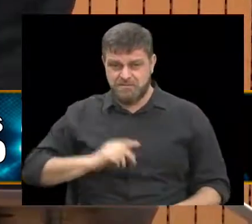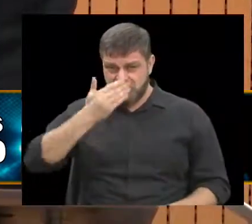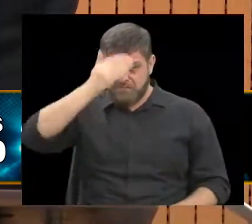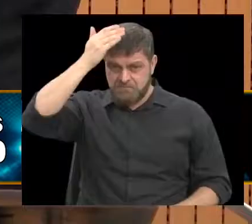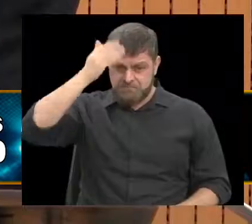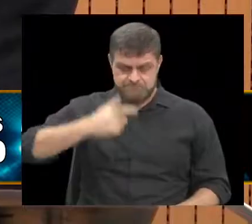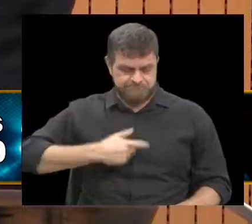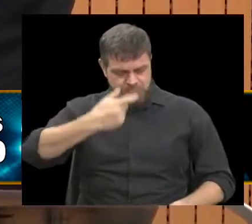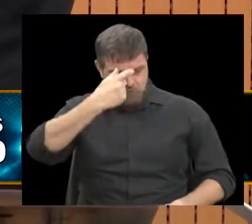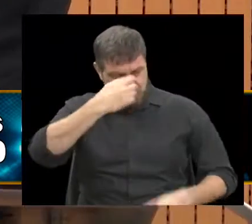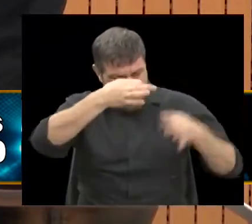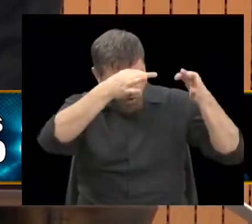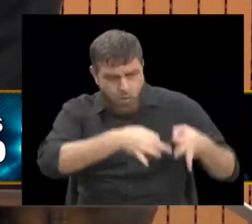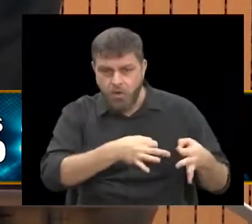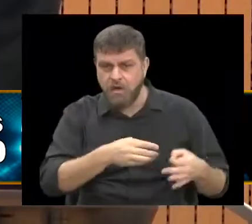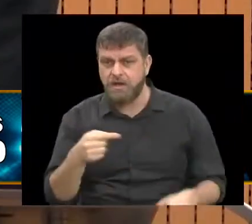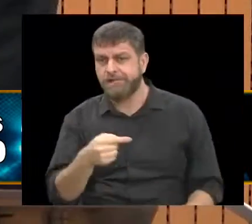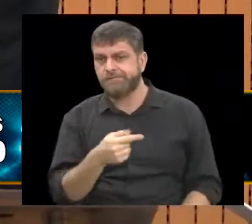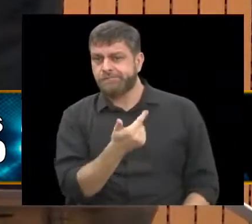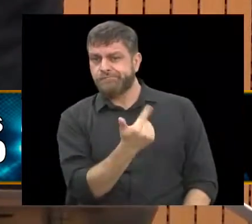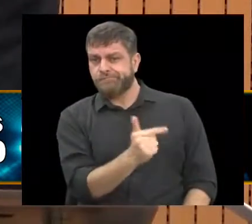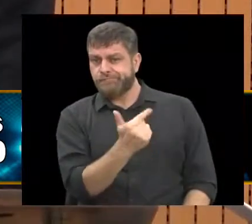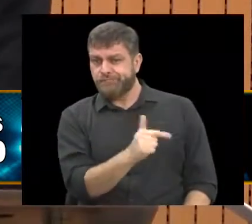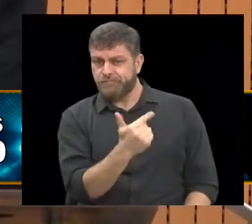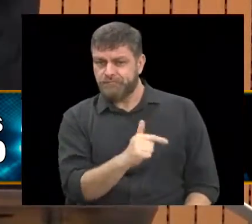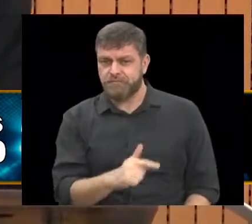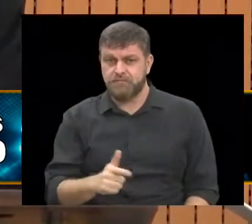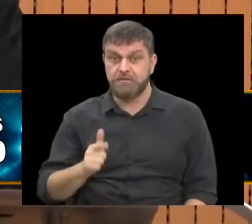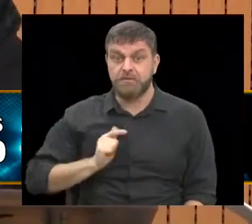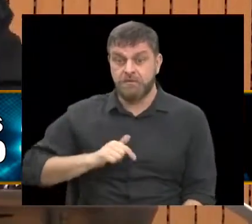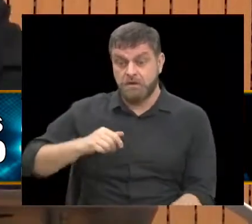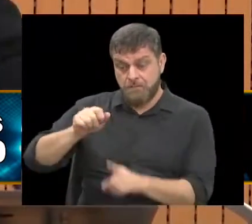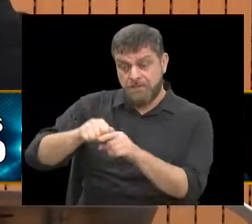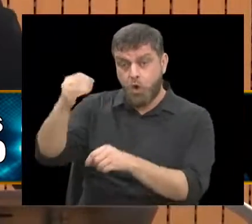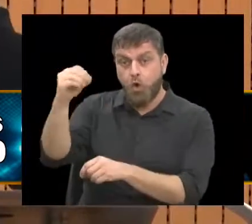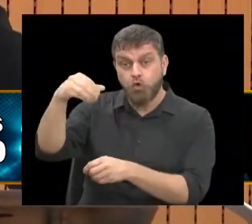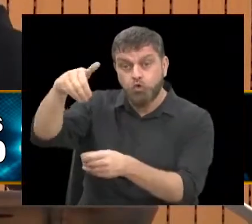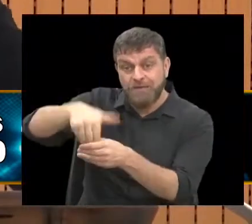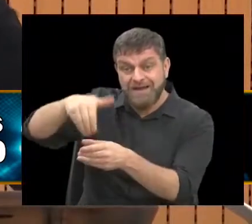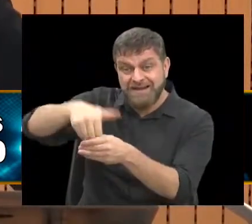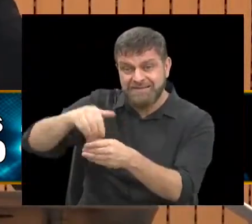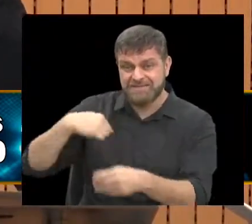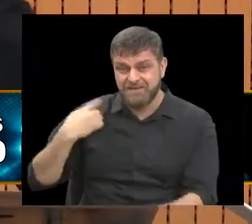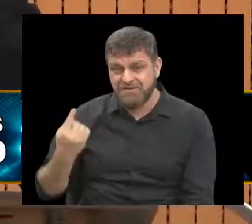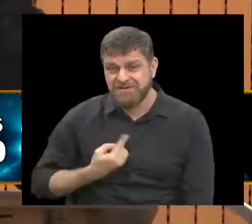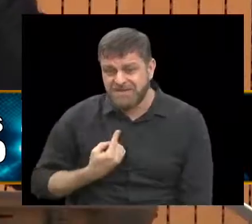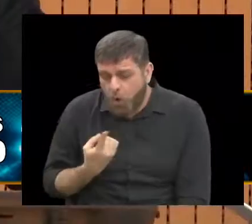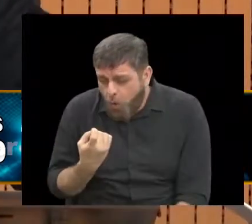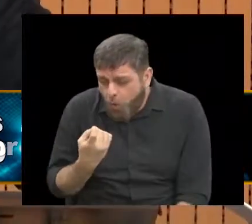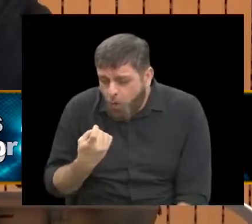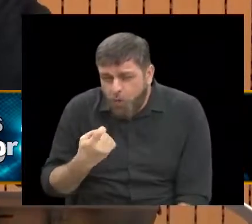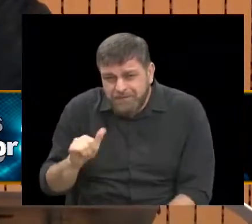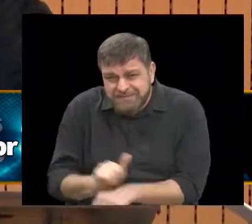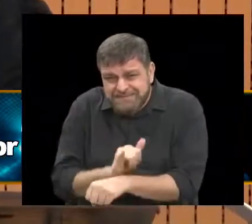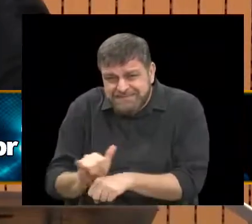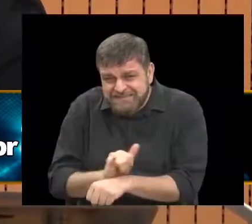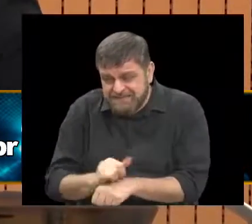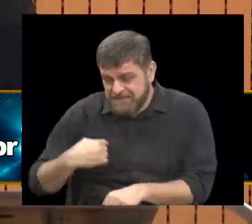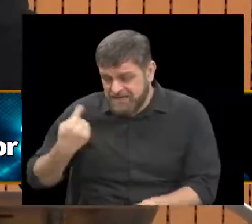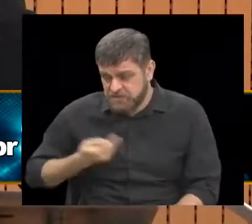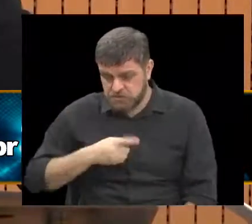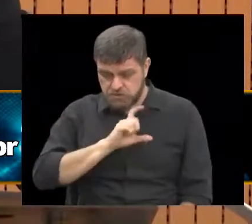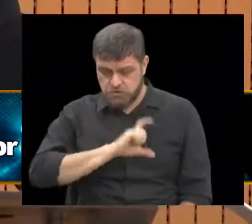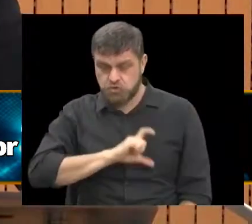definido, uma consciência, como foi falado já aqui, vai ter eleições, nós podemos usar o único documento que o